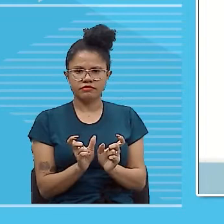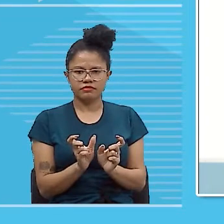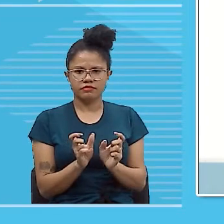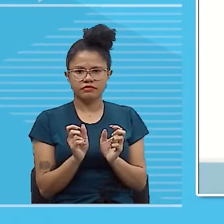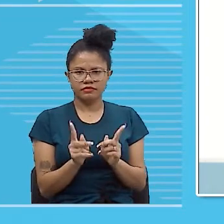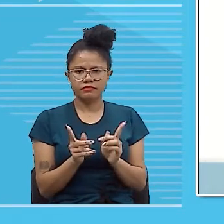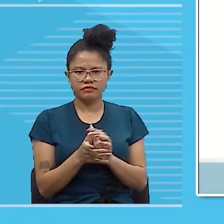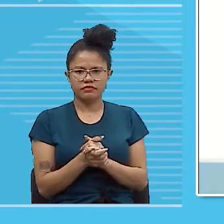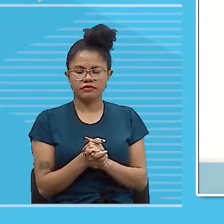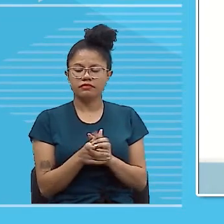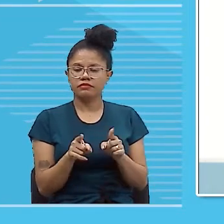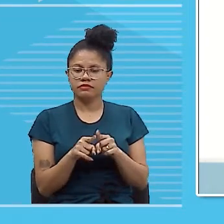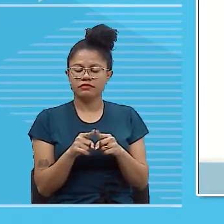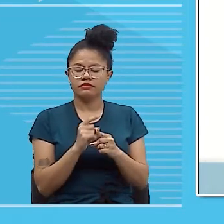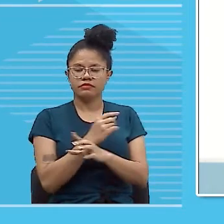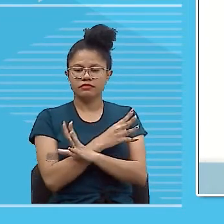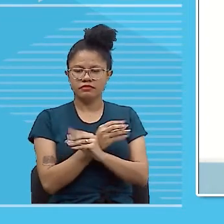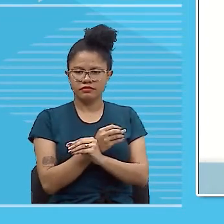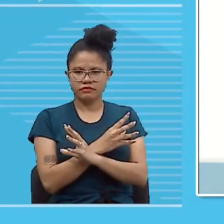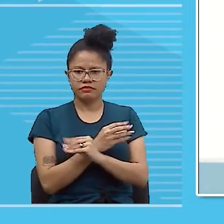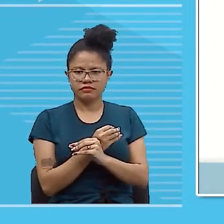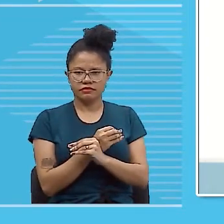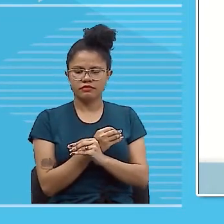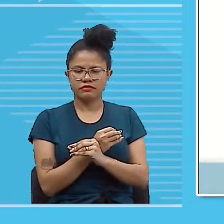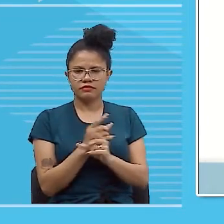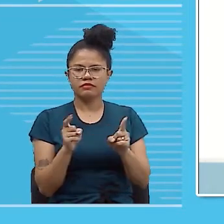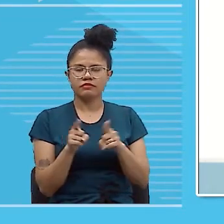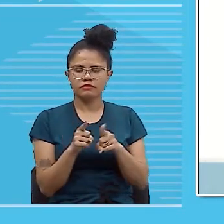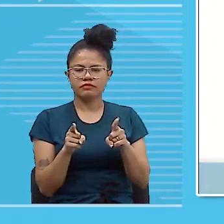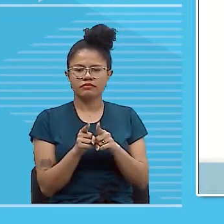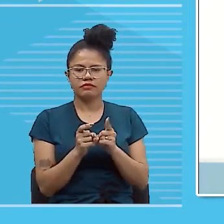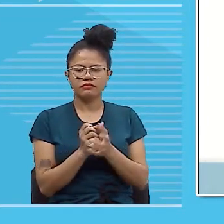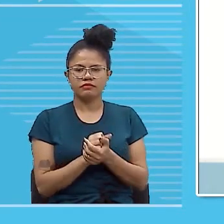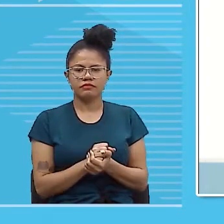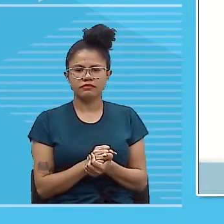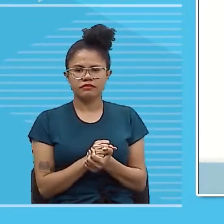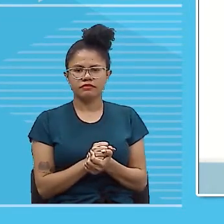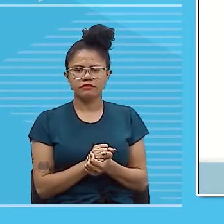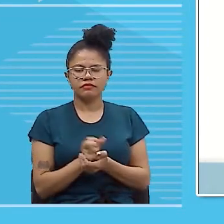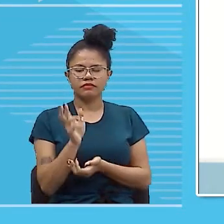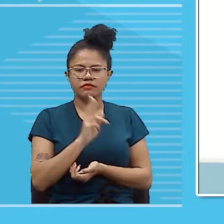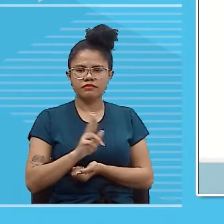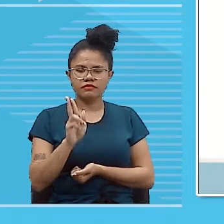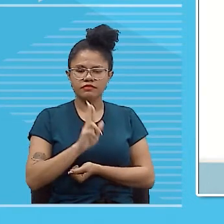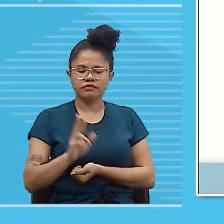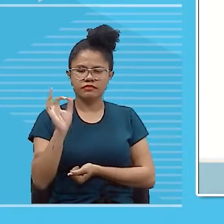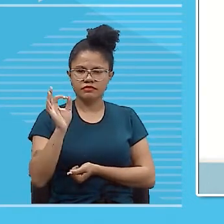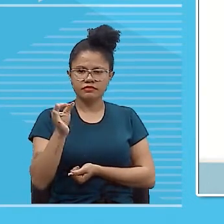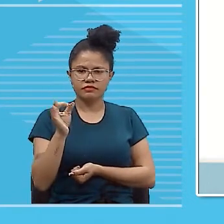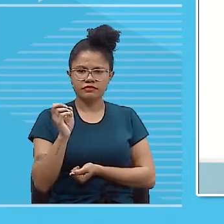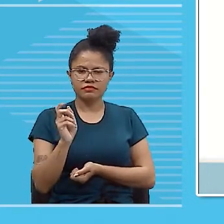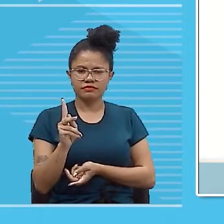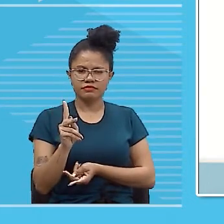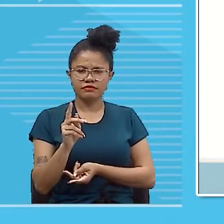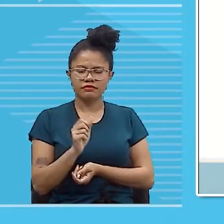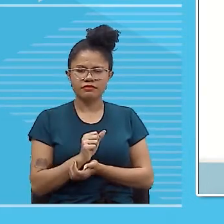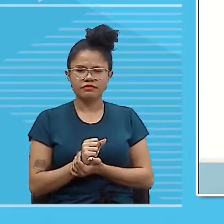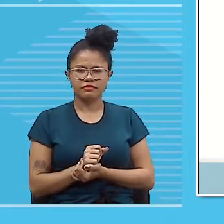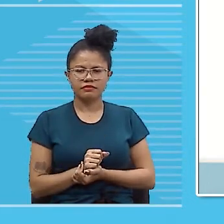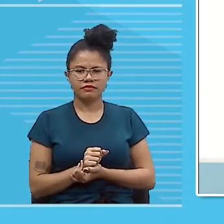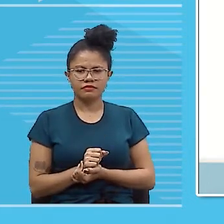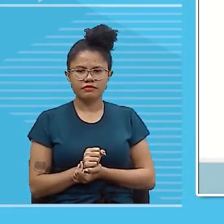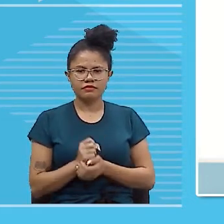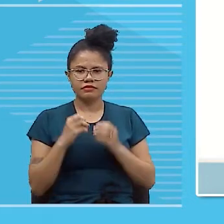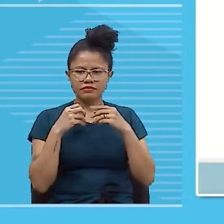até as conjunções subordinativas né de forma adequada beleza tudo